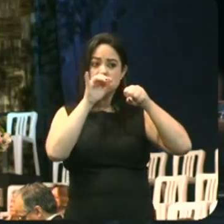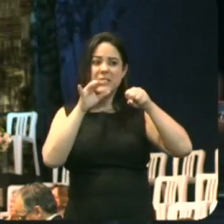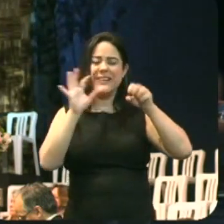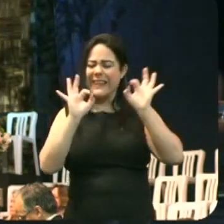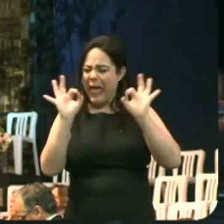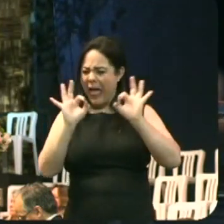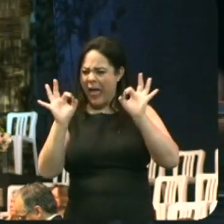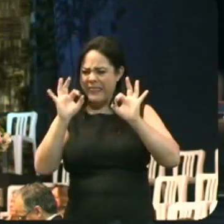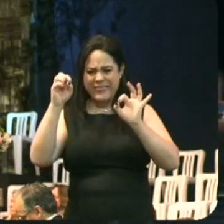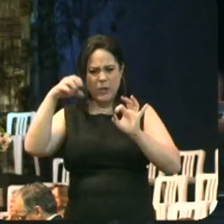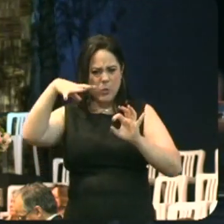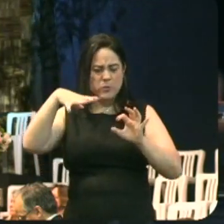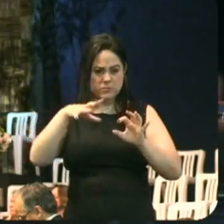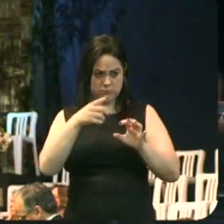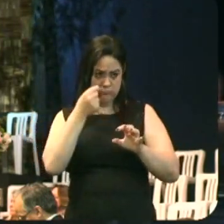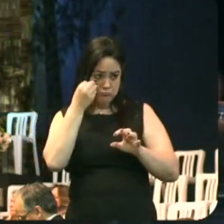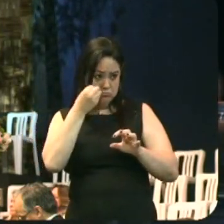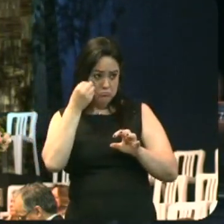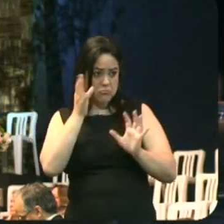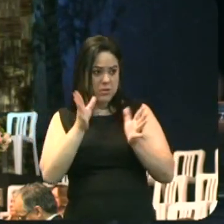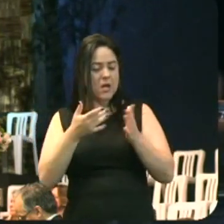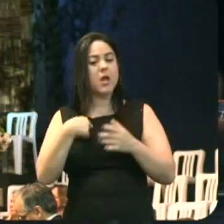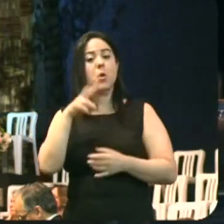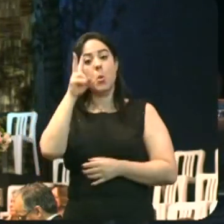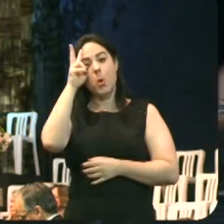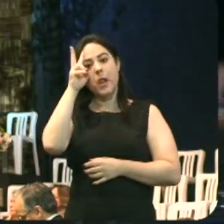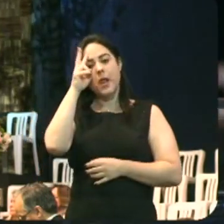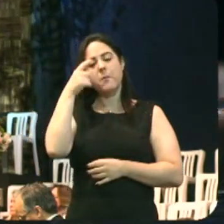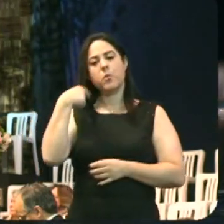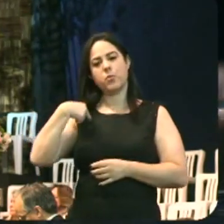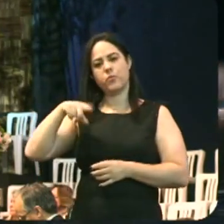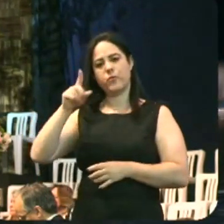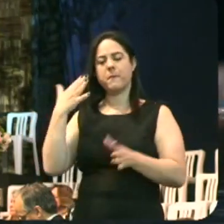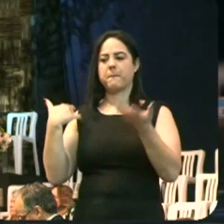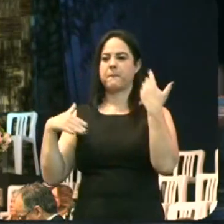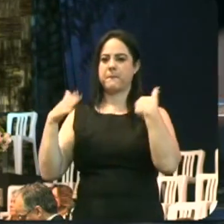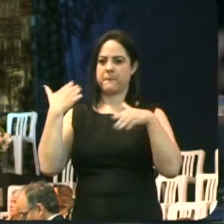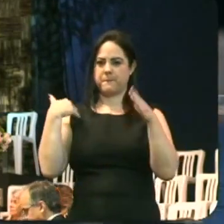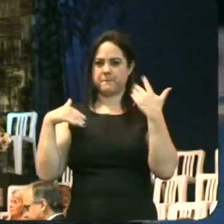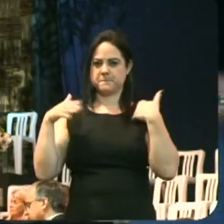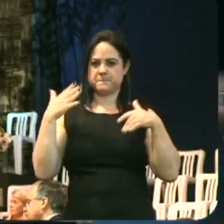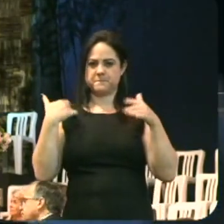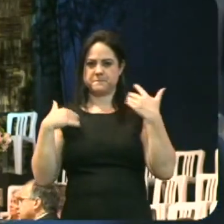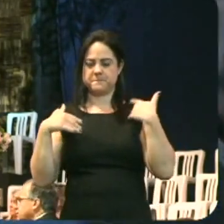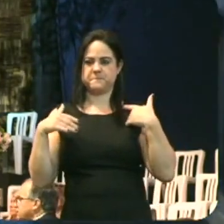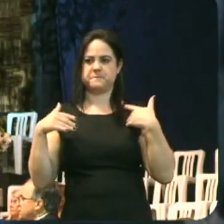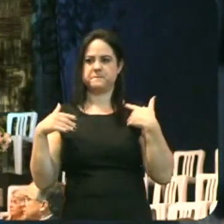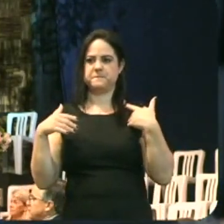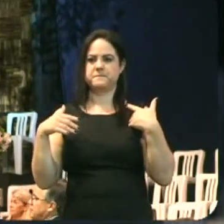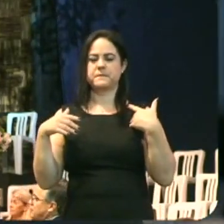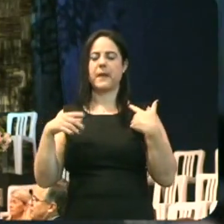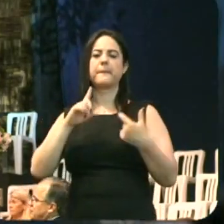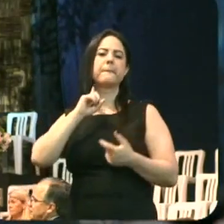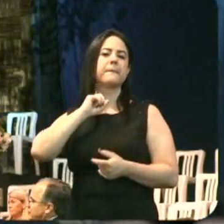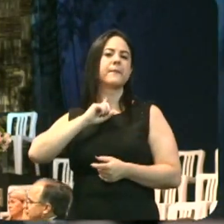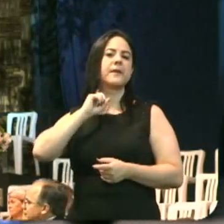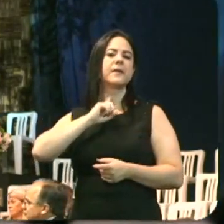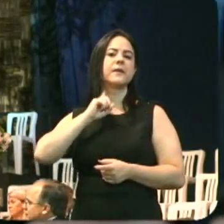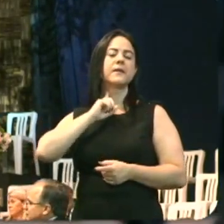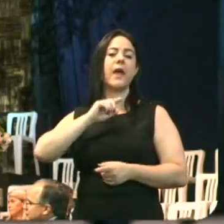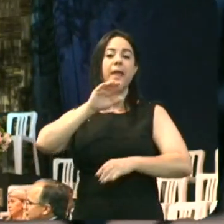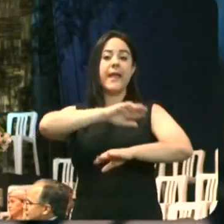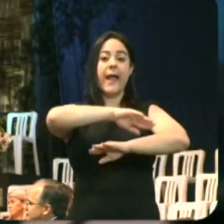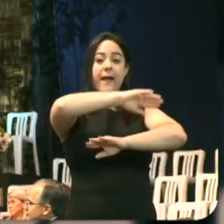sem nenhuma luz. Eu me lembro que eu fui fazer um passeio em Minas Gerais, e eu entrei